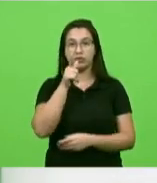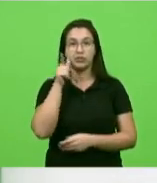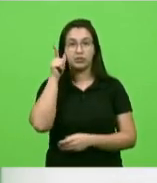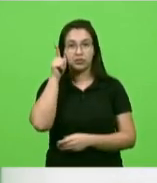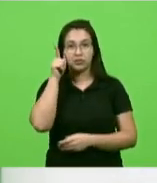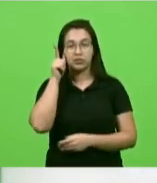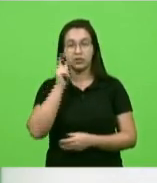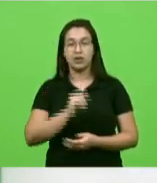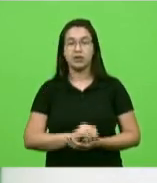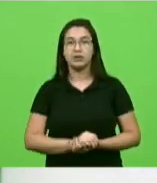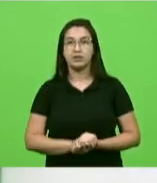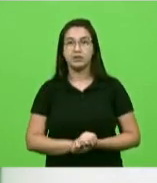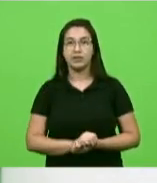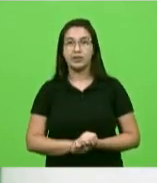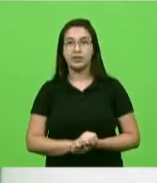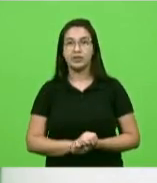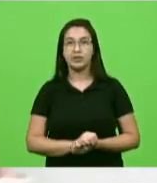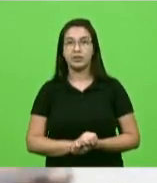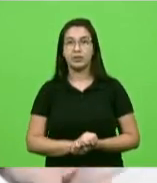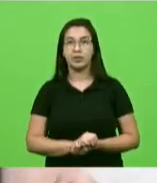Laércio Schuster.